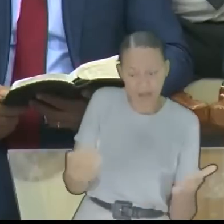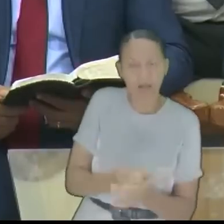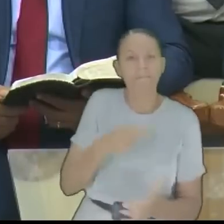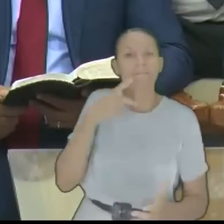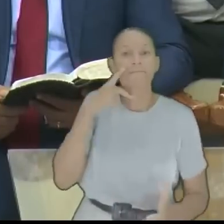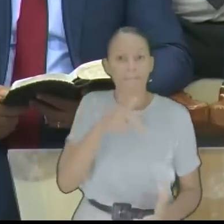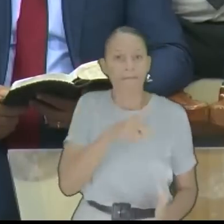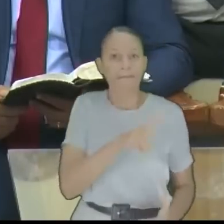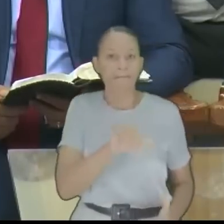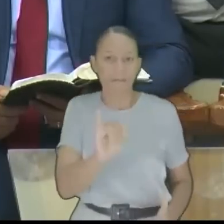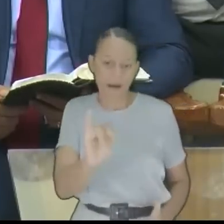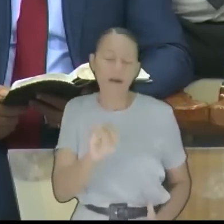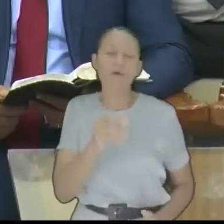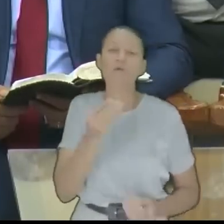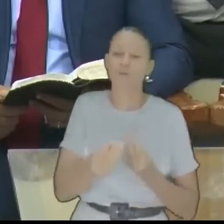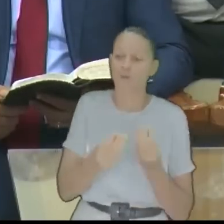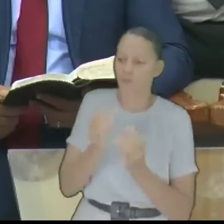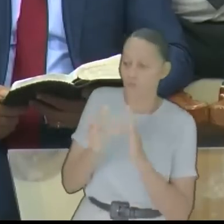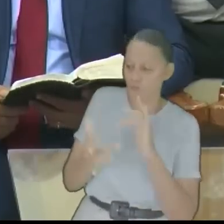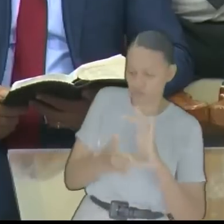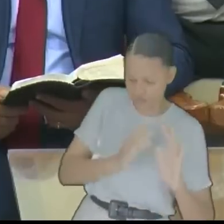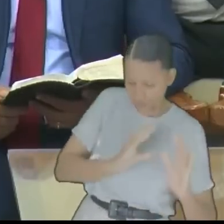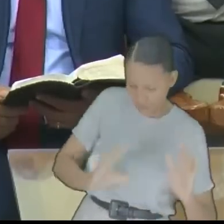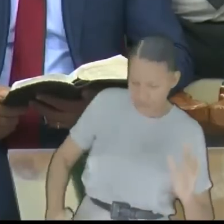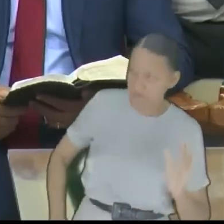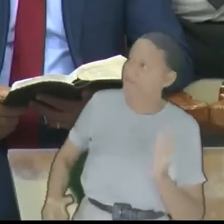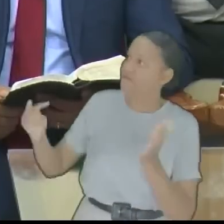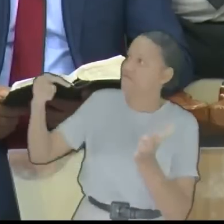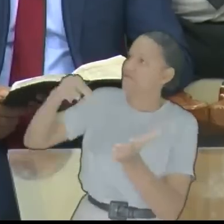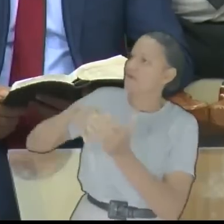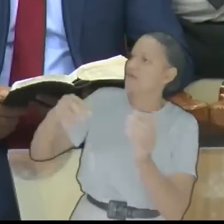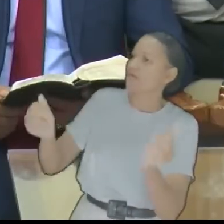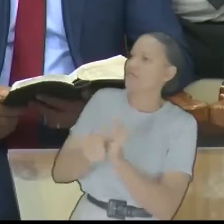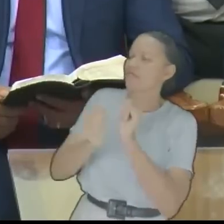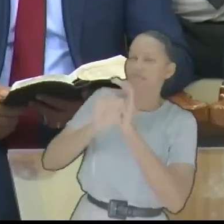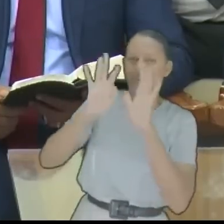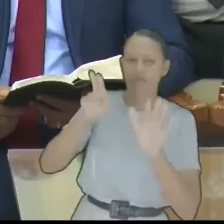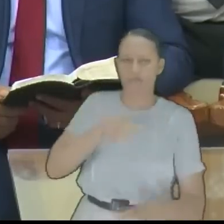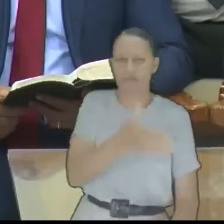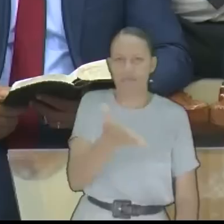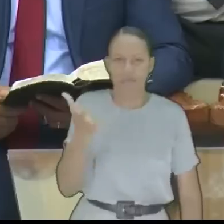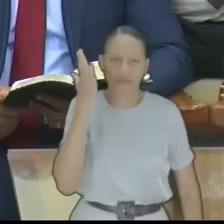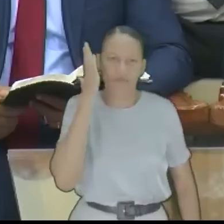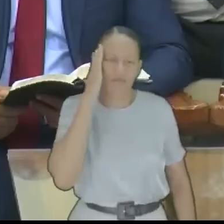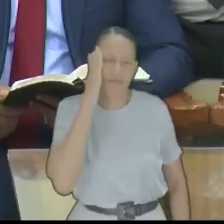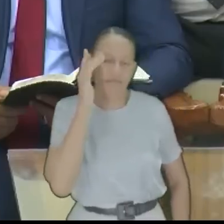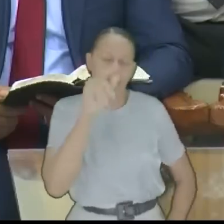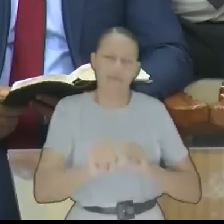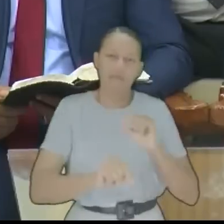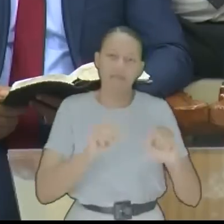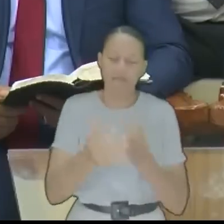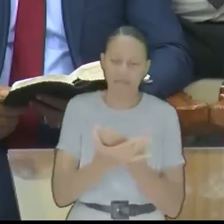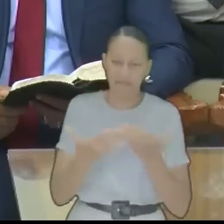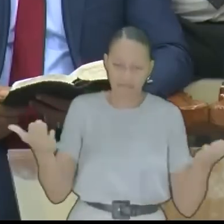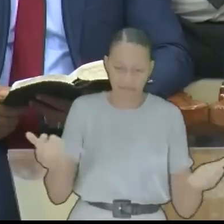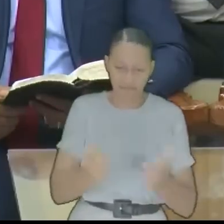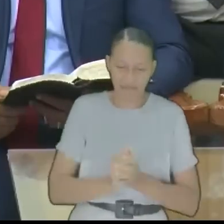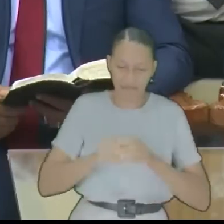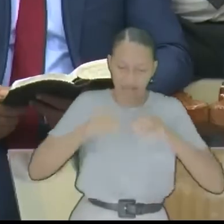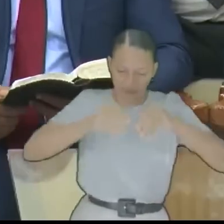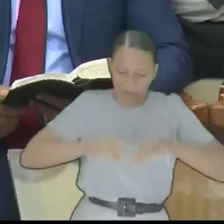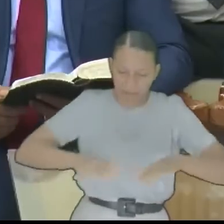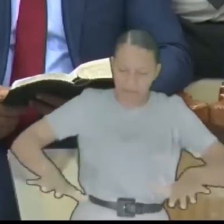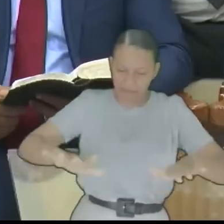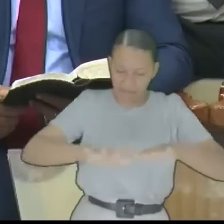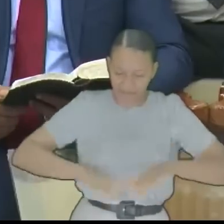se cumprir quando Cristo vier em glória. Os irmãos sabem que a terra de Israel é uma